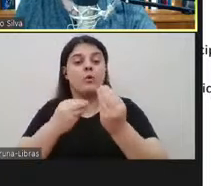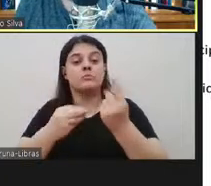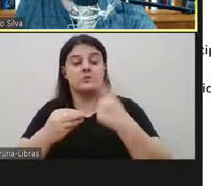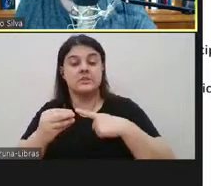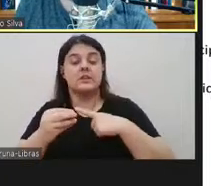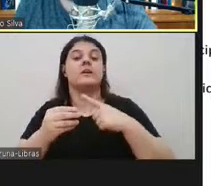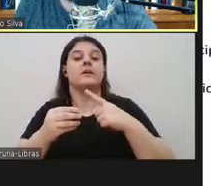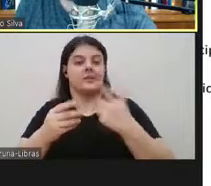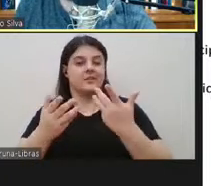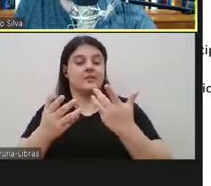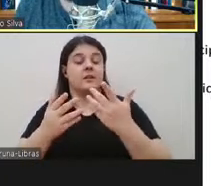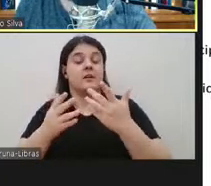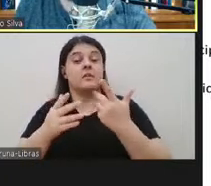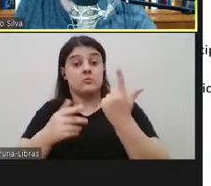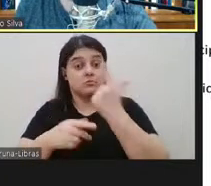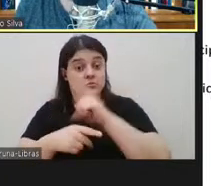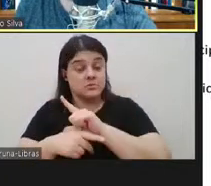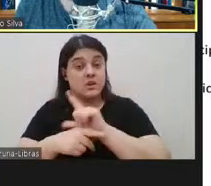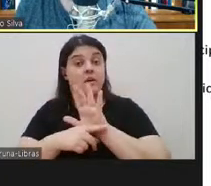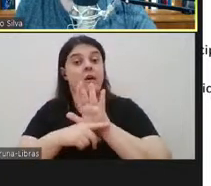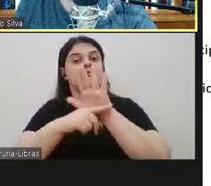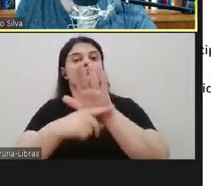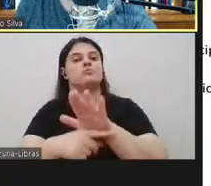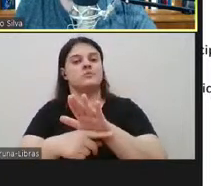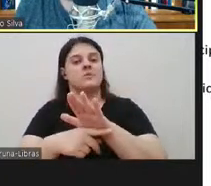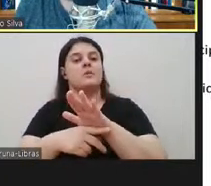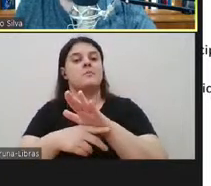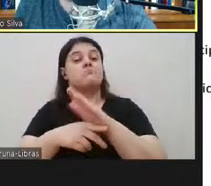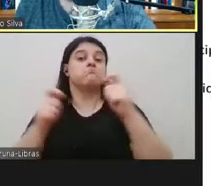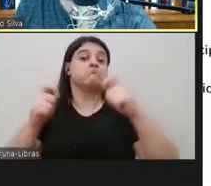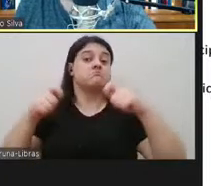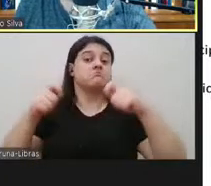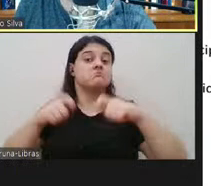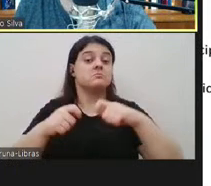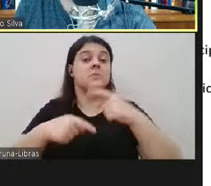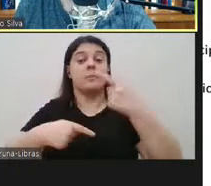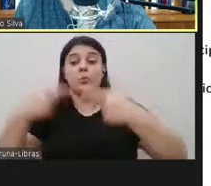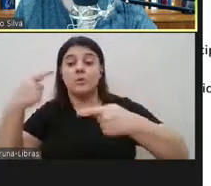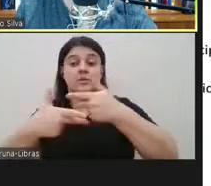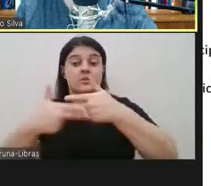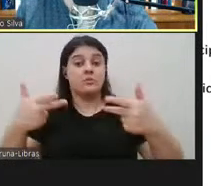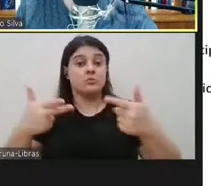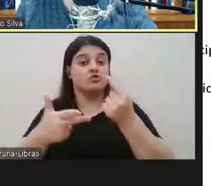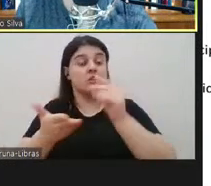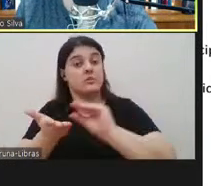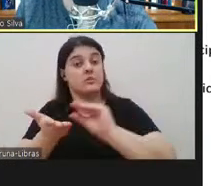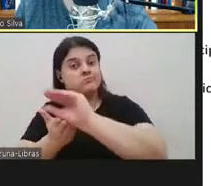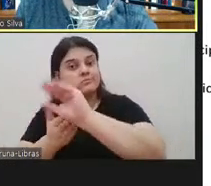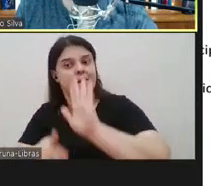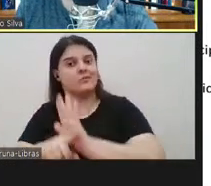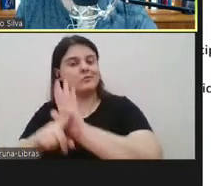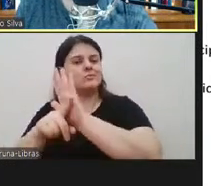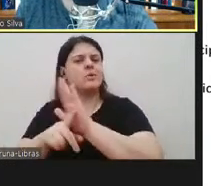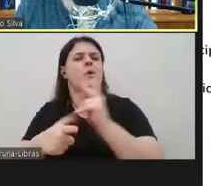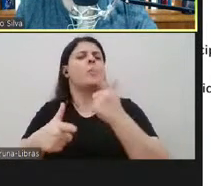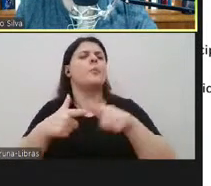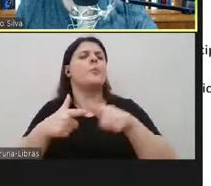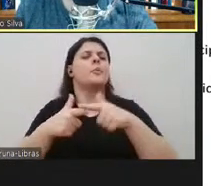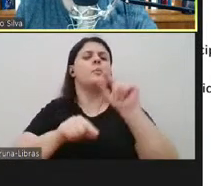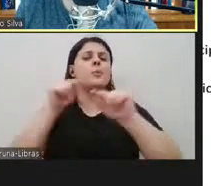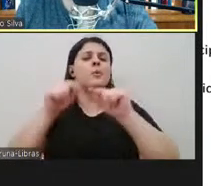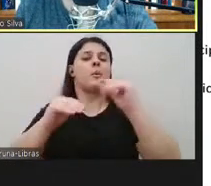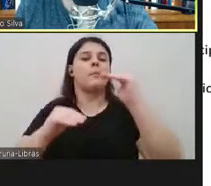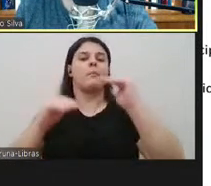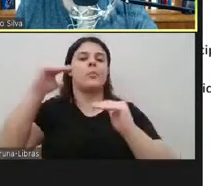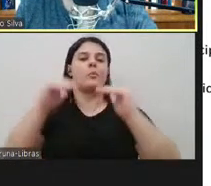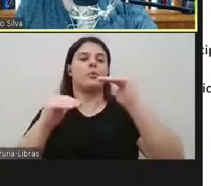aí e que pudesse justamente alimentar a possibilidade do financiamento dessas políticas mas tem um problema a proporção